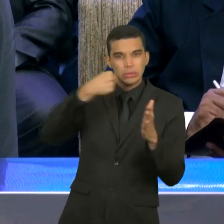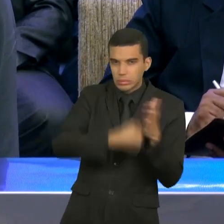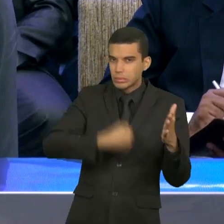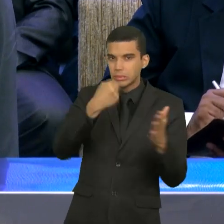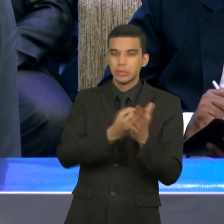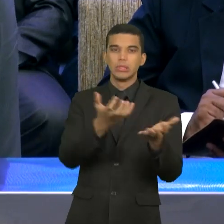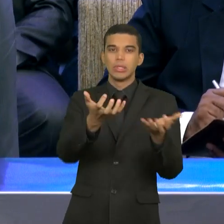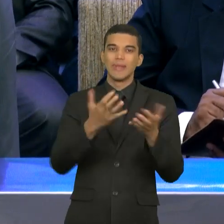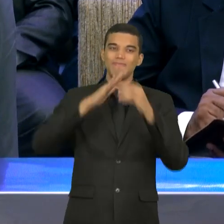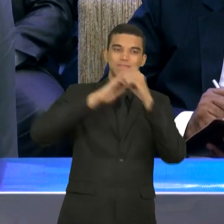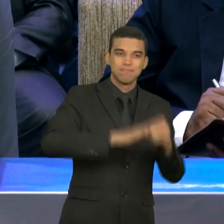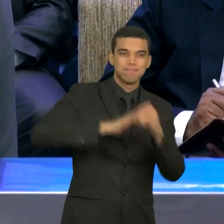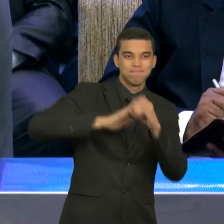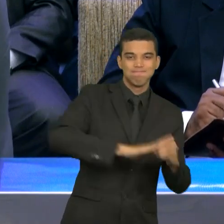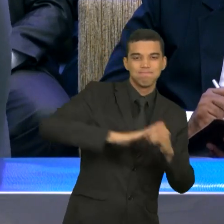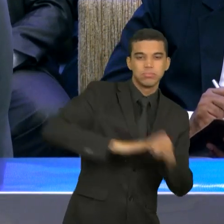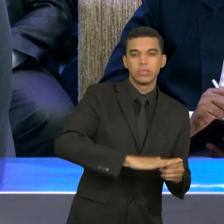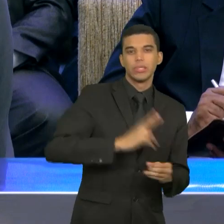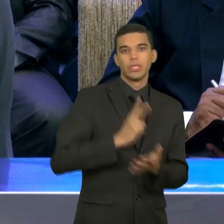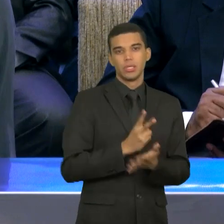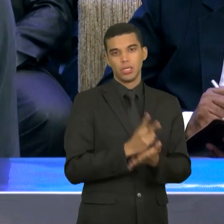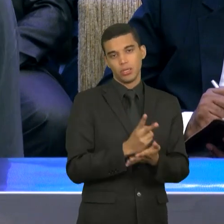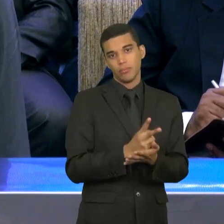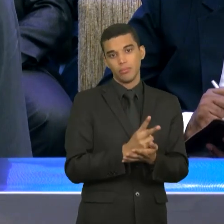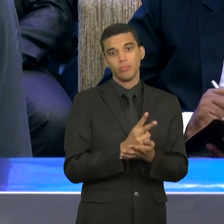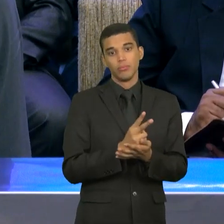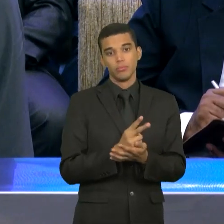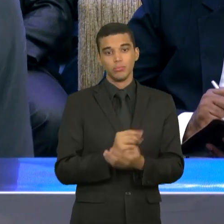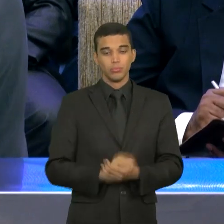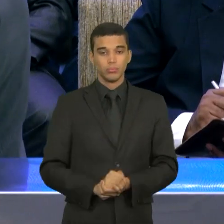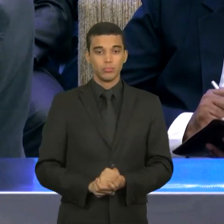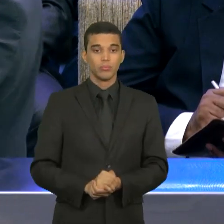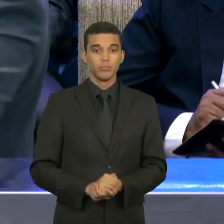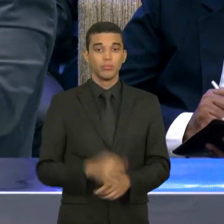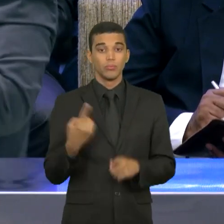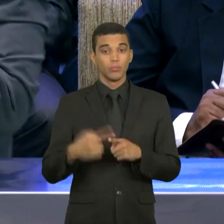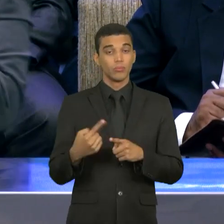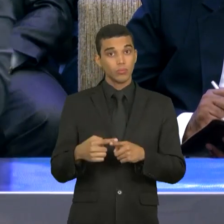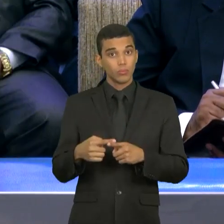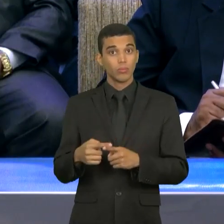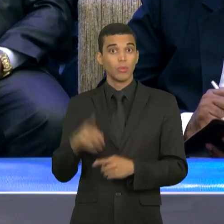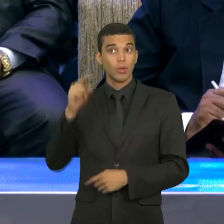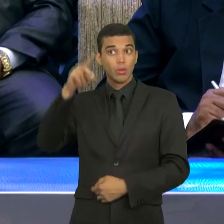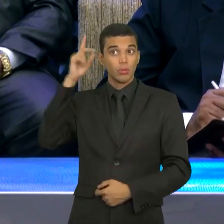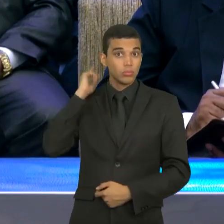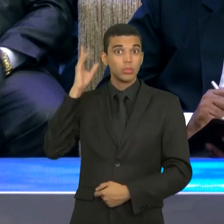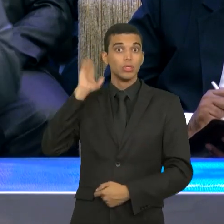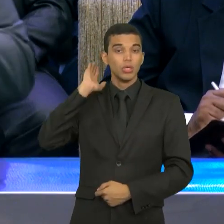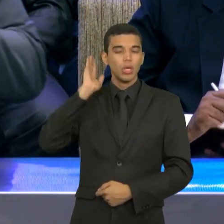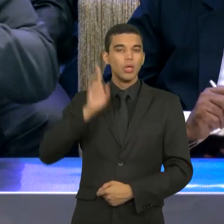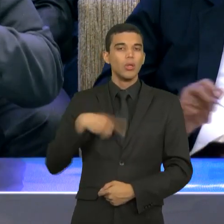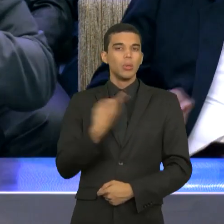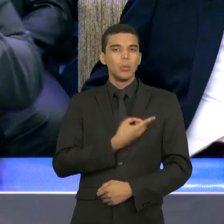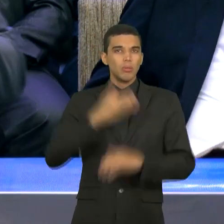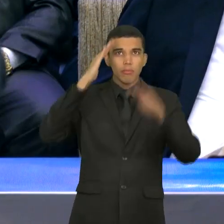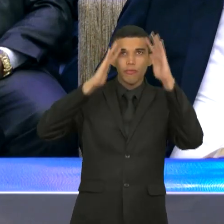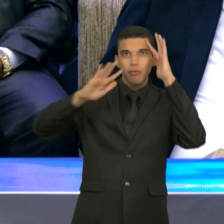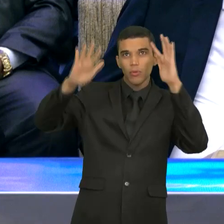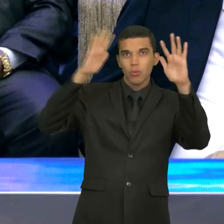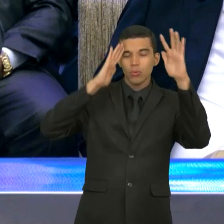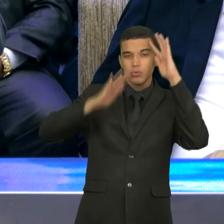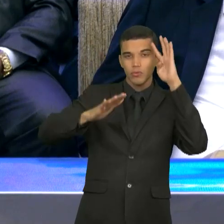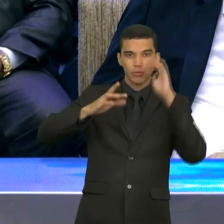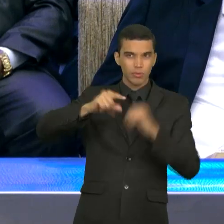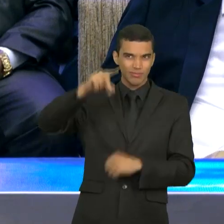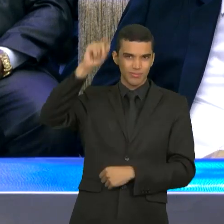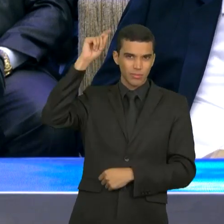apareceu combatendo filosofias da época na ex pastor nosso professor é daqui combatendo as filosofias da